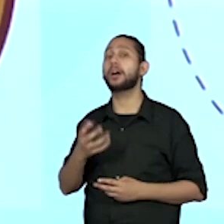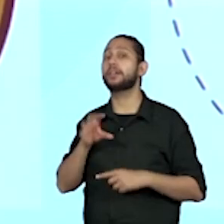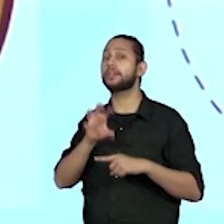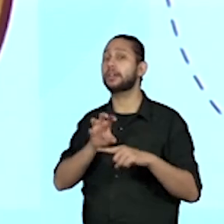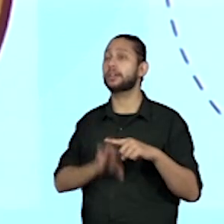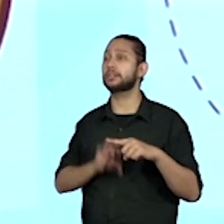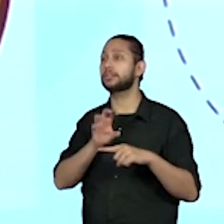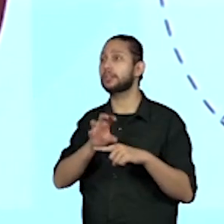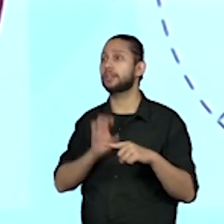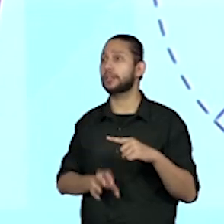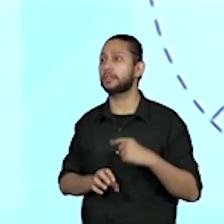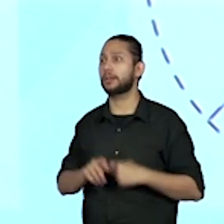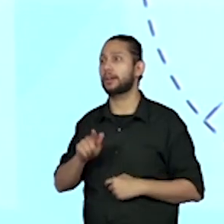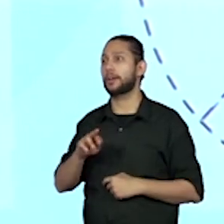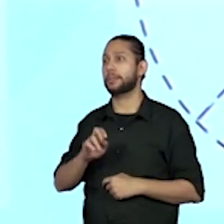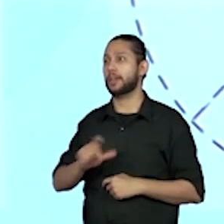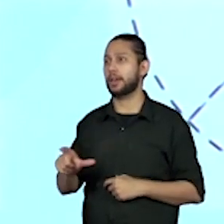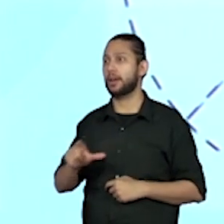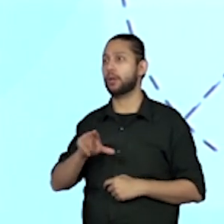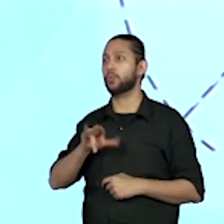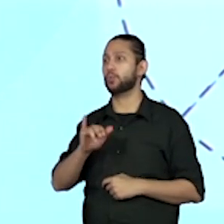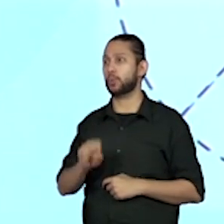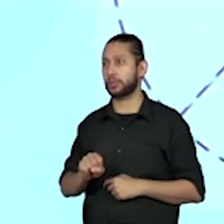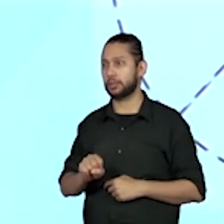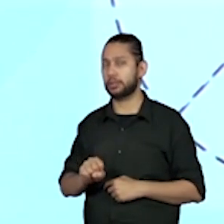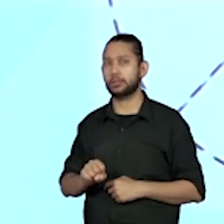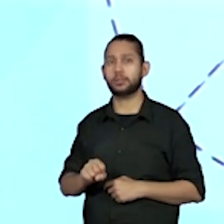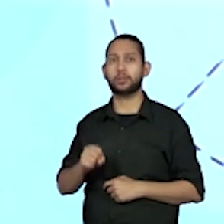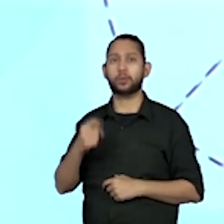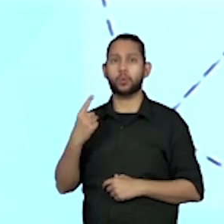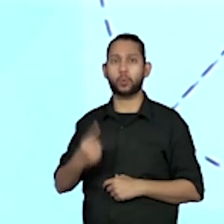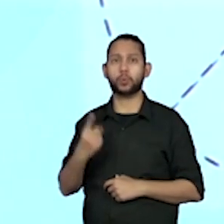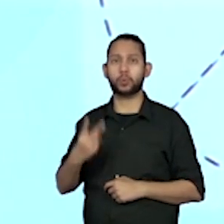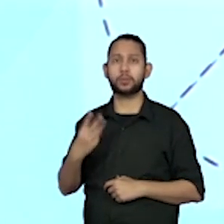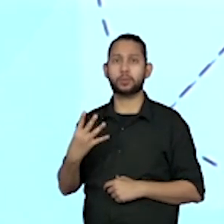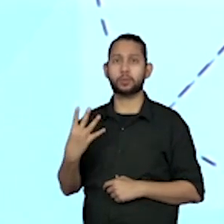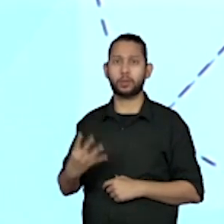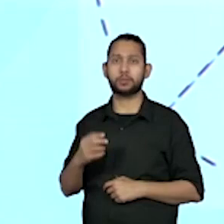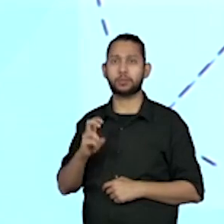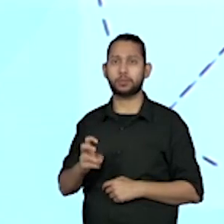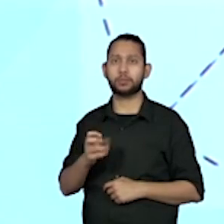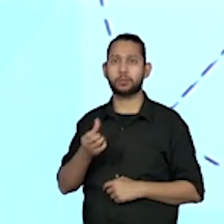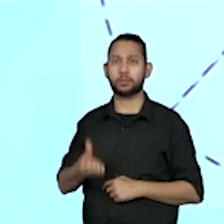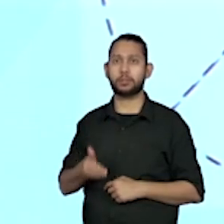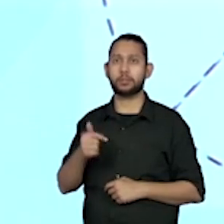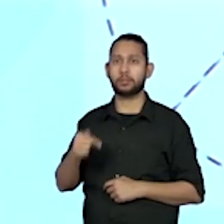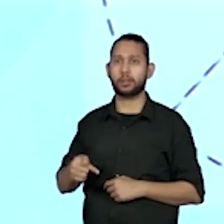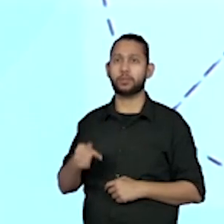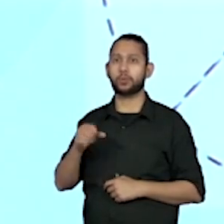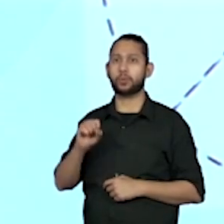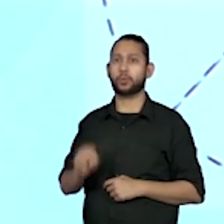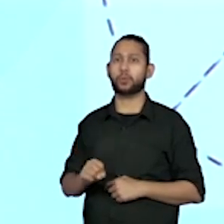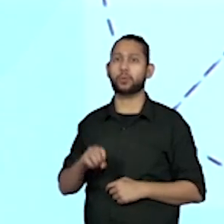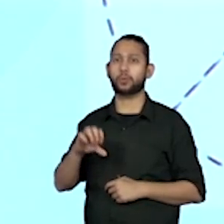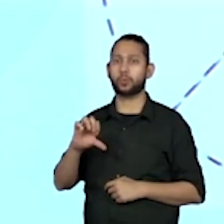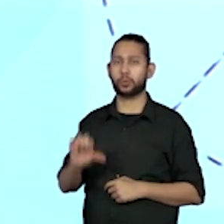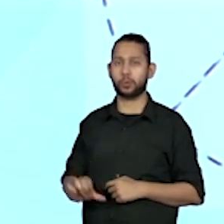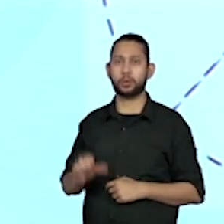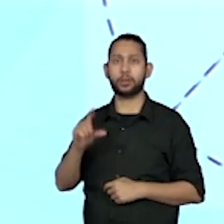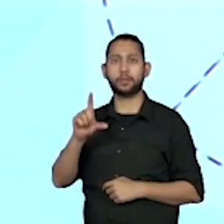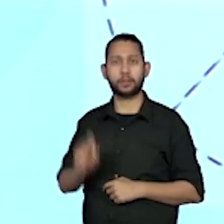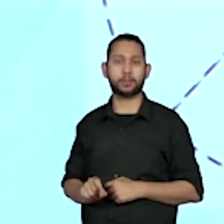Isso, Gabriela, Luiz Henrique. Vamos lá? 1, 2, 3, 4, 5, 6, 7,